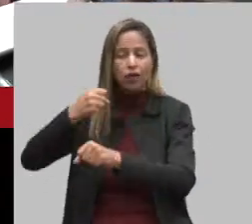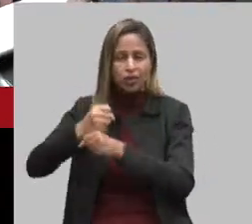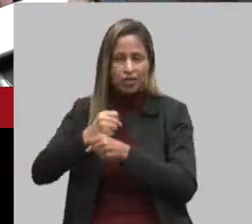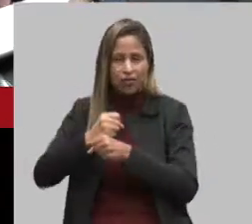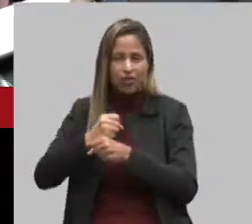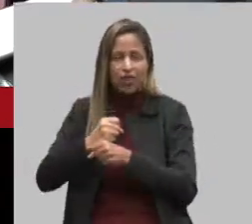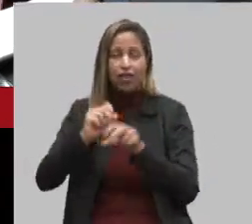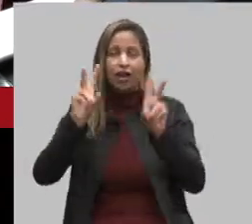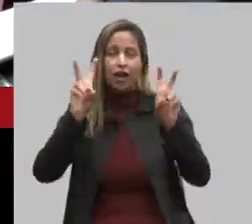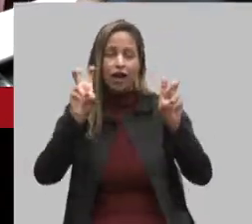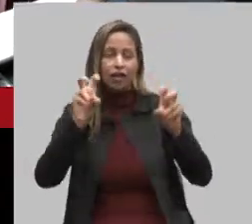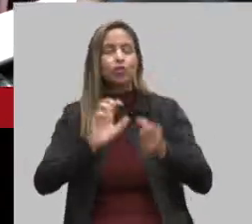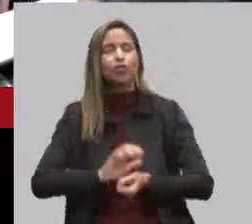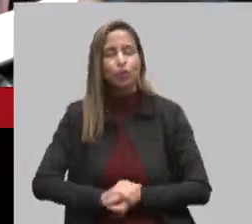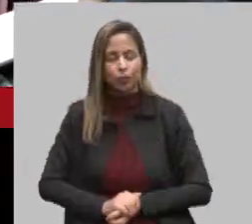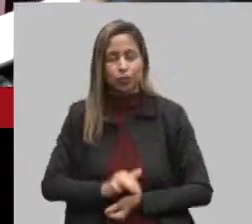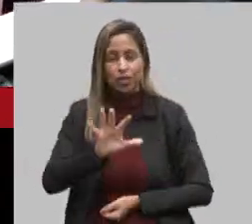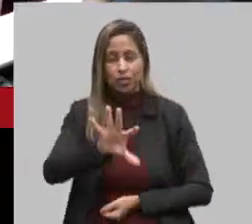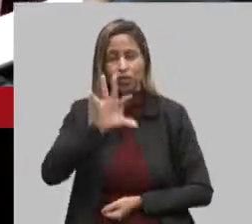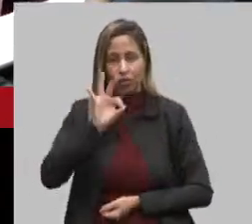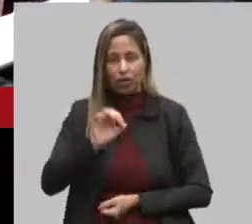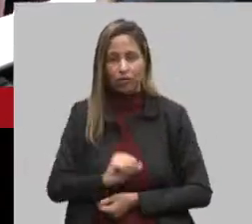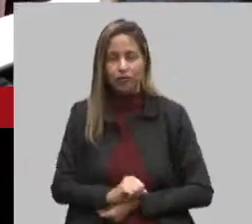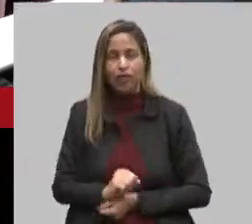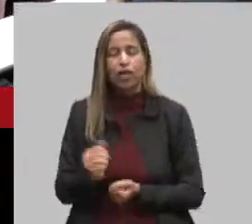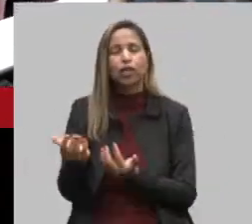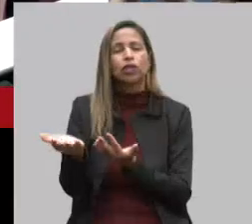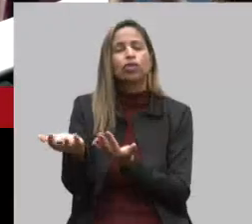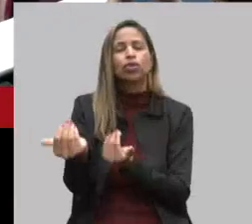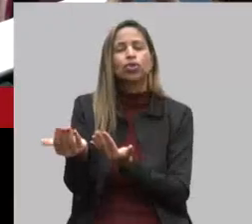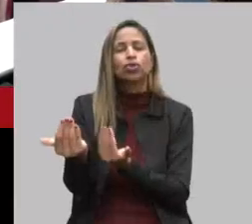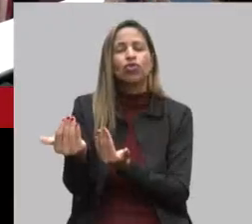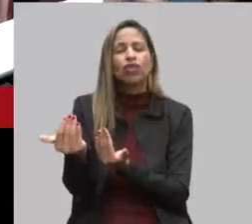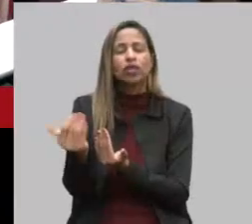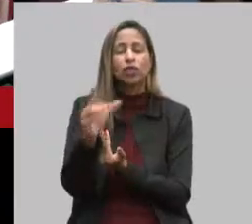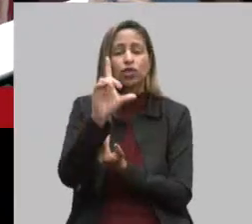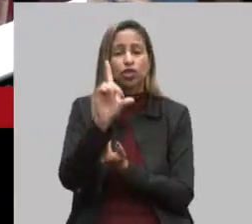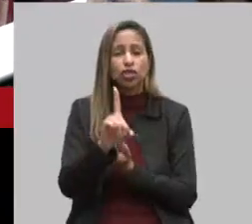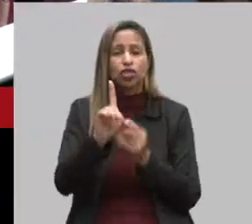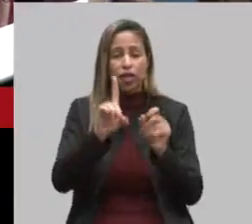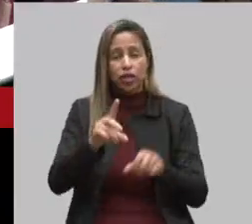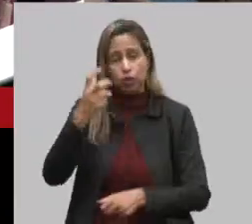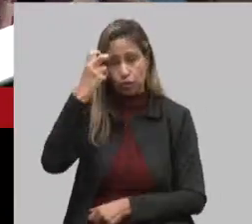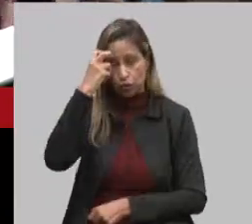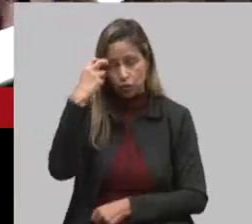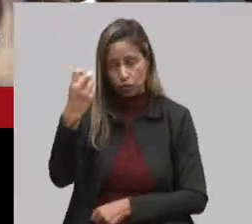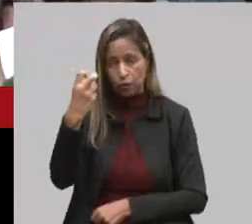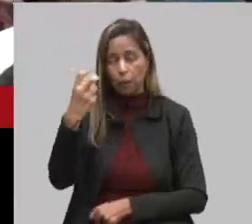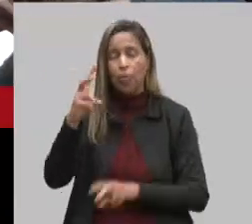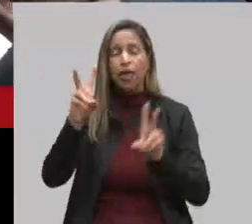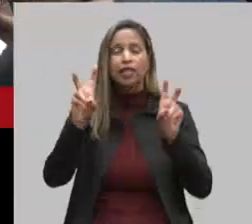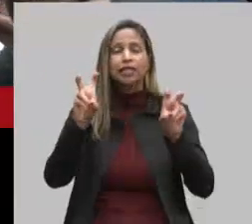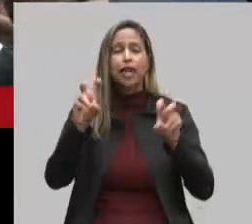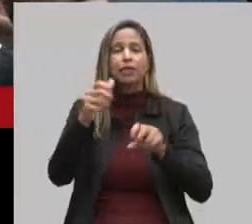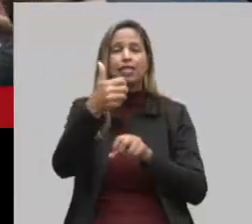assunto escolhido foi Juventude e direitos culturais esse tema recebeu